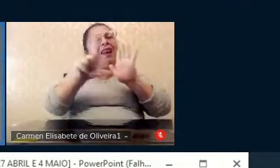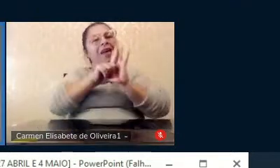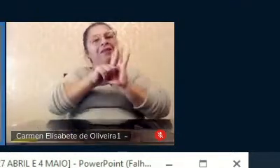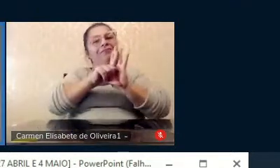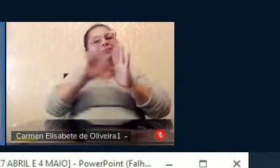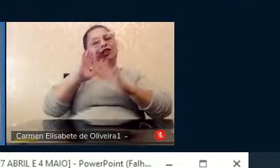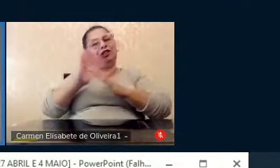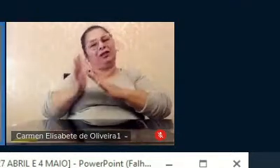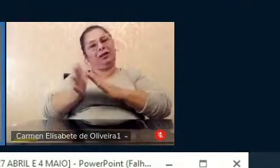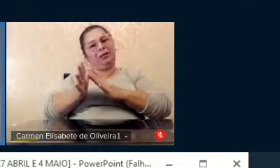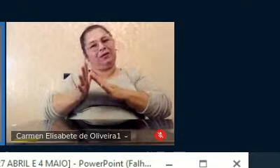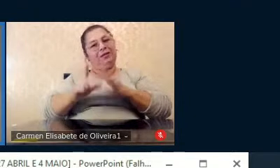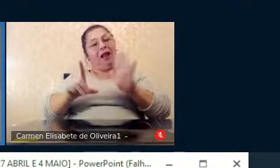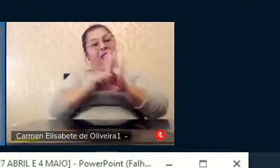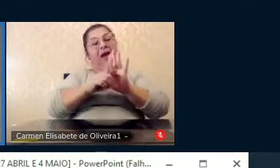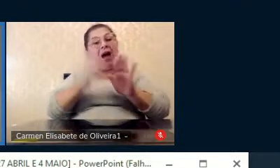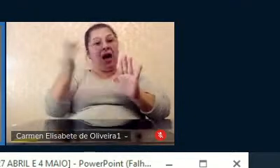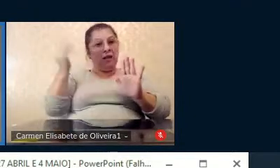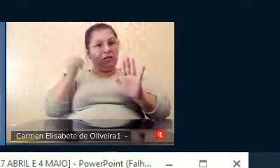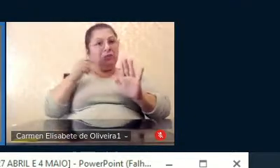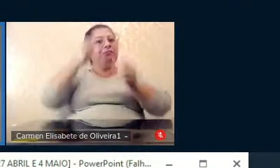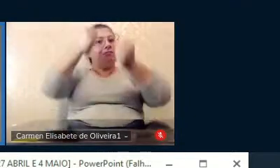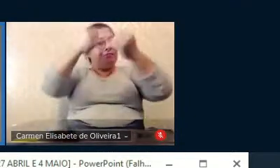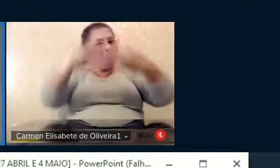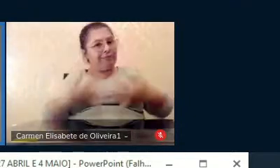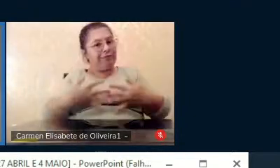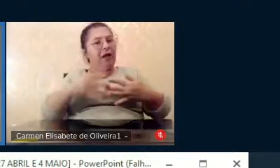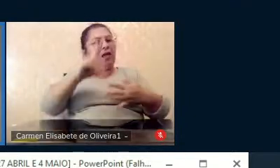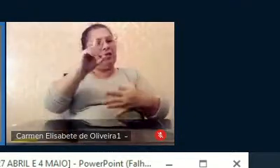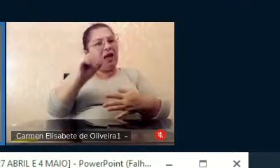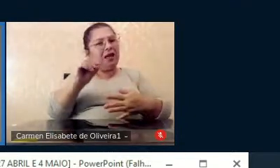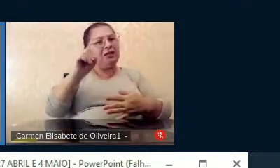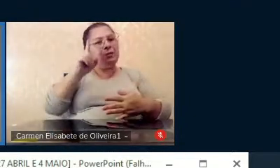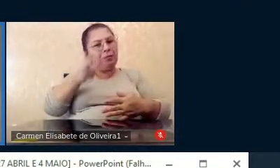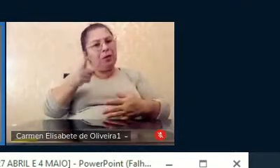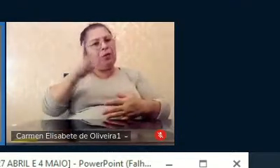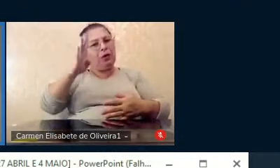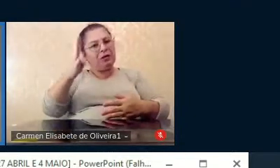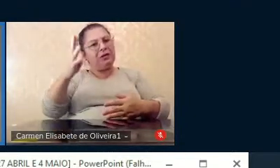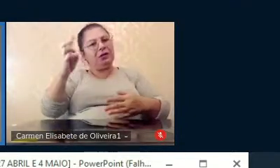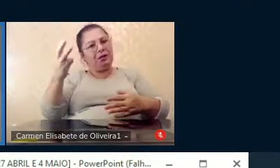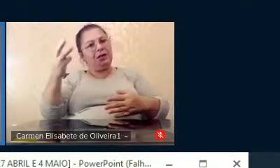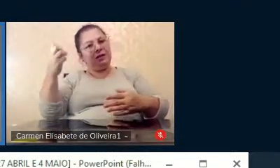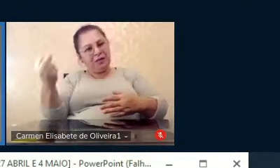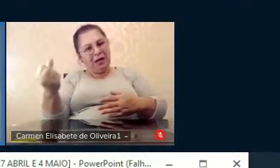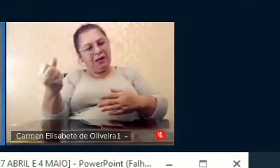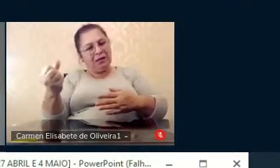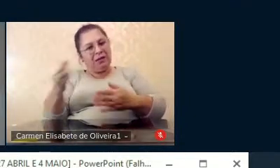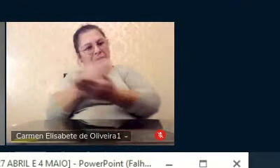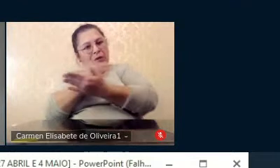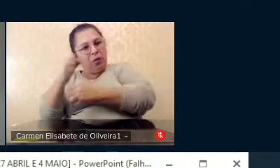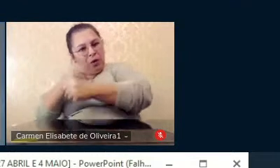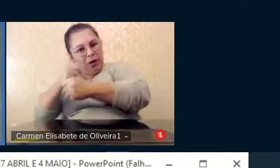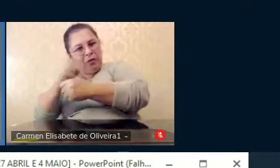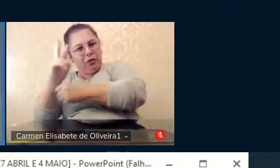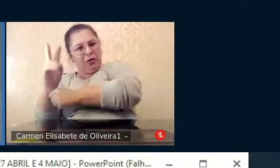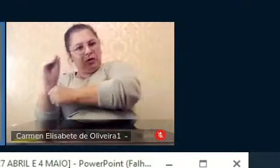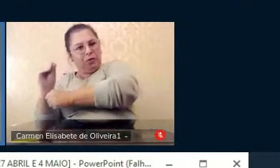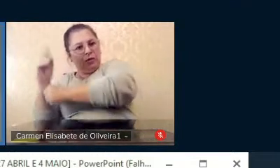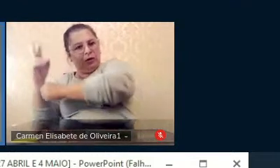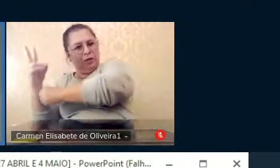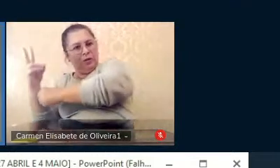que é a lei que eu já citei anteriormente, né? É a lei 10.436 de 2002.